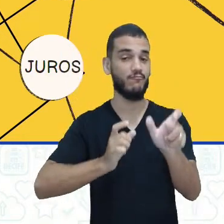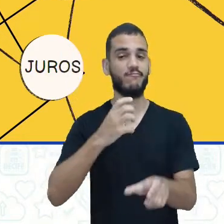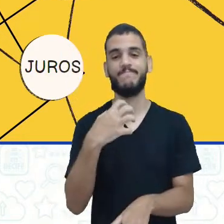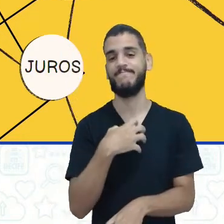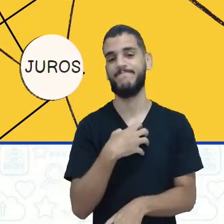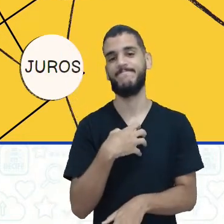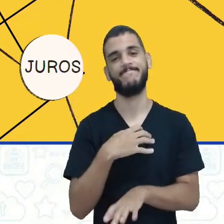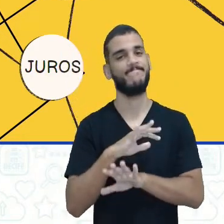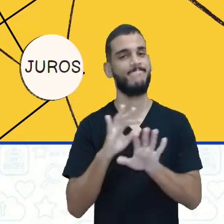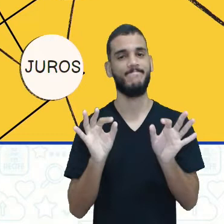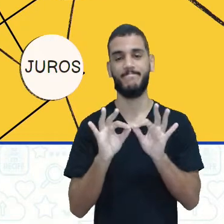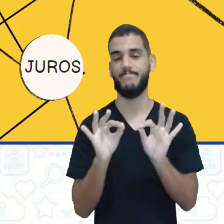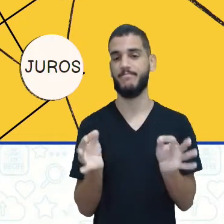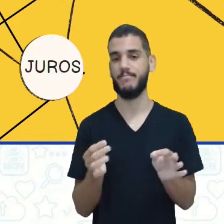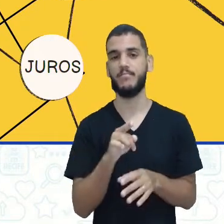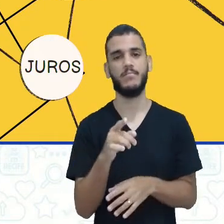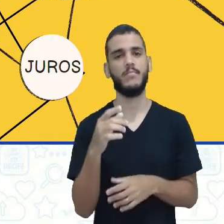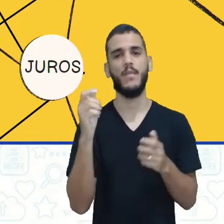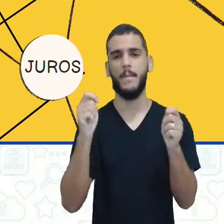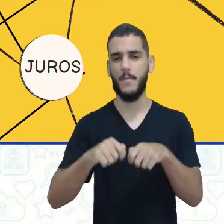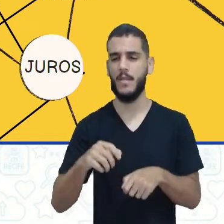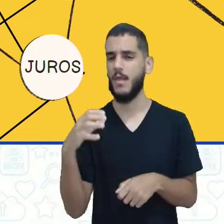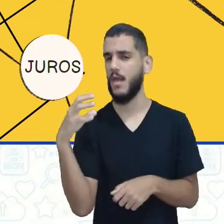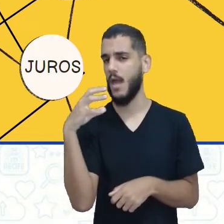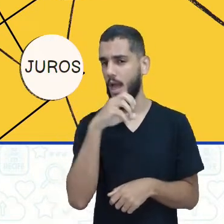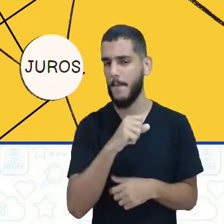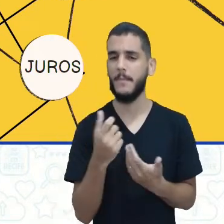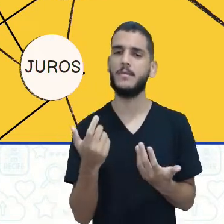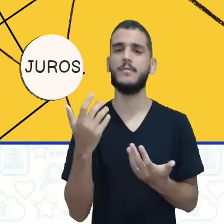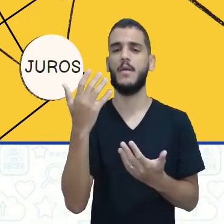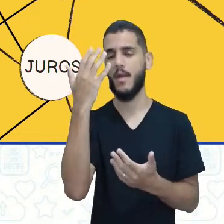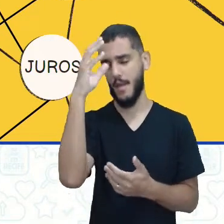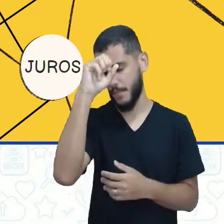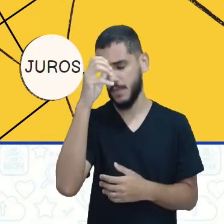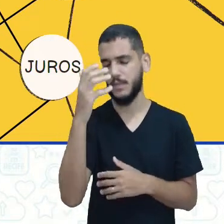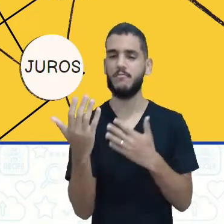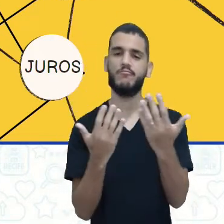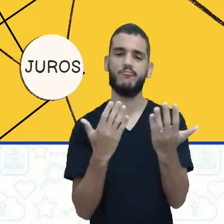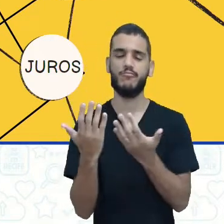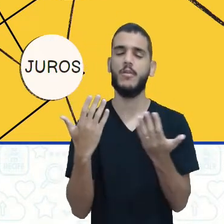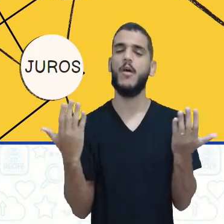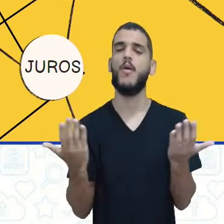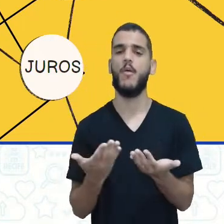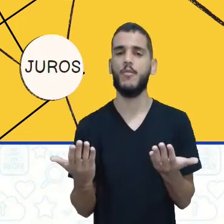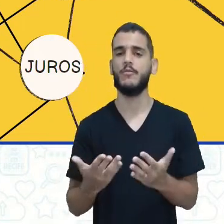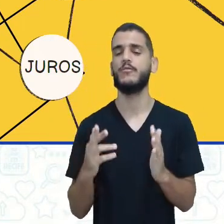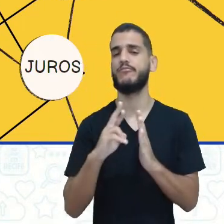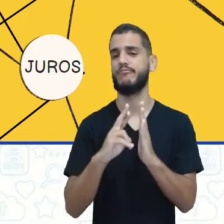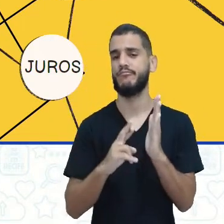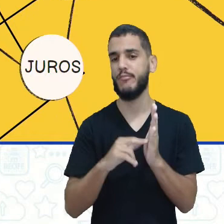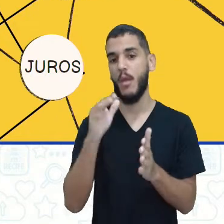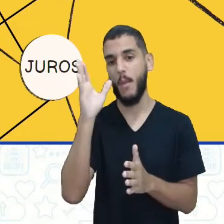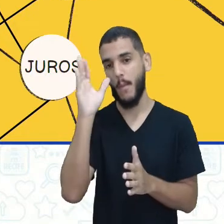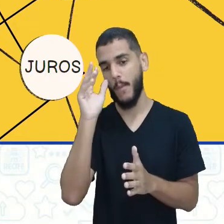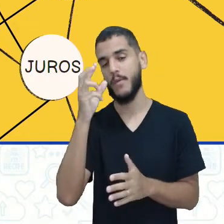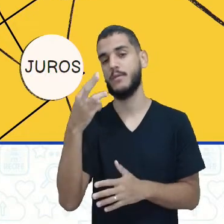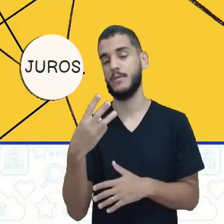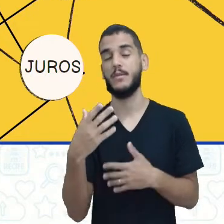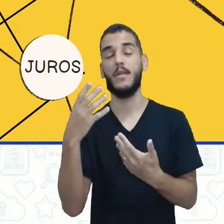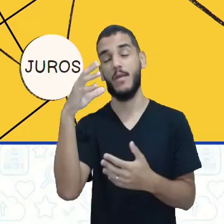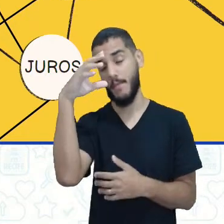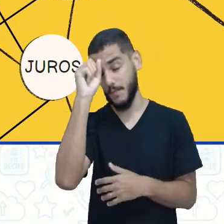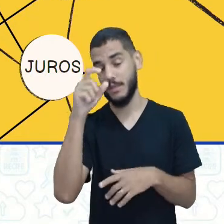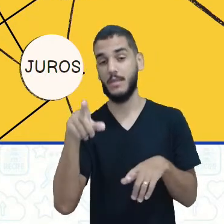ritmo. Você pode aprender proporção hoje, ser curioso e ir atrás da regra de 3 e entender. Qual o